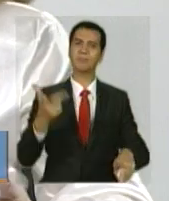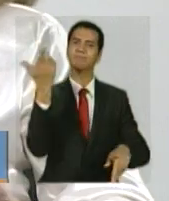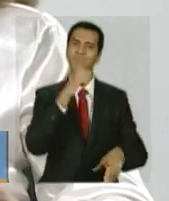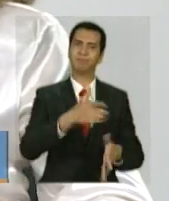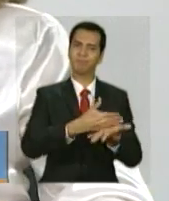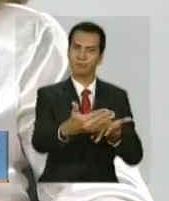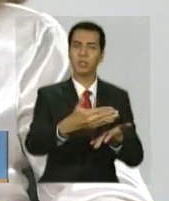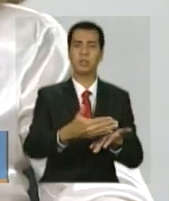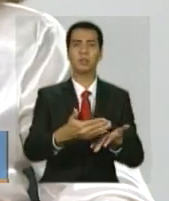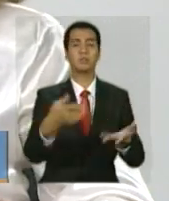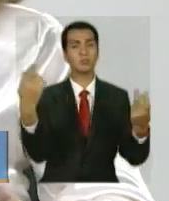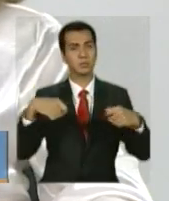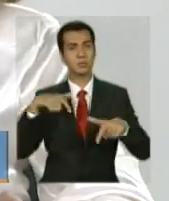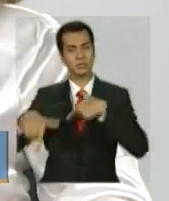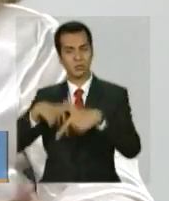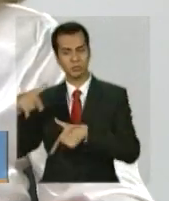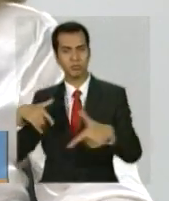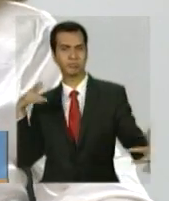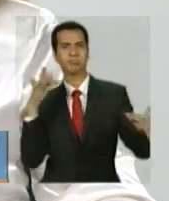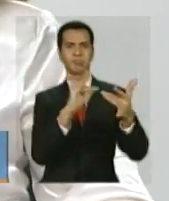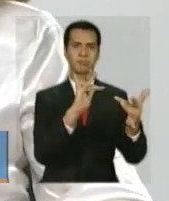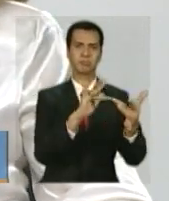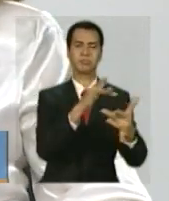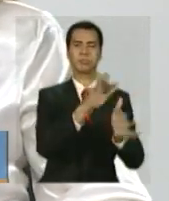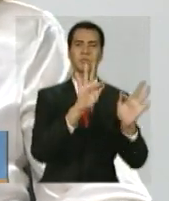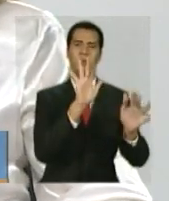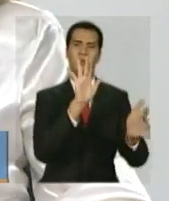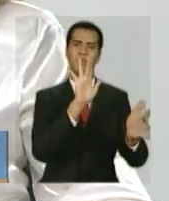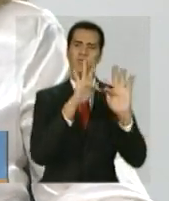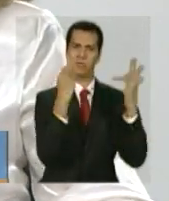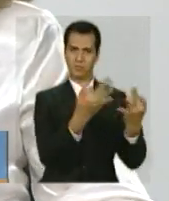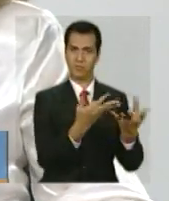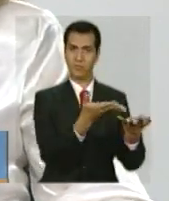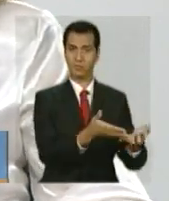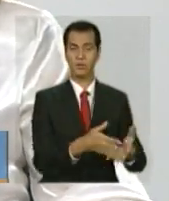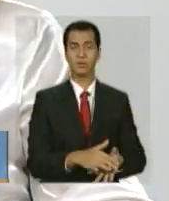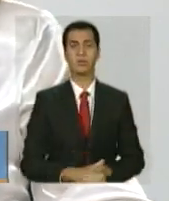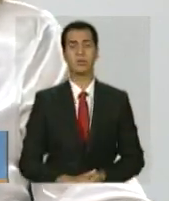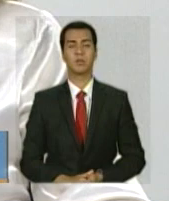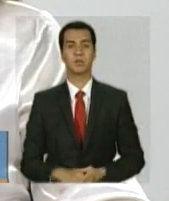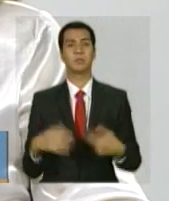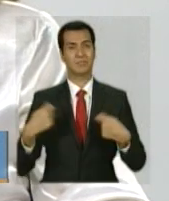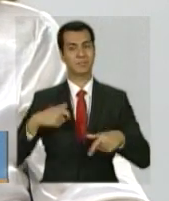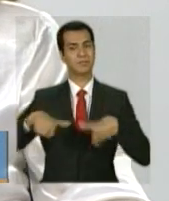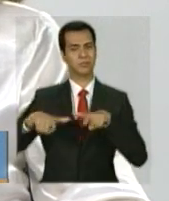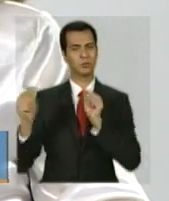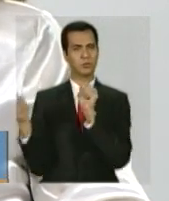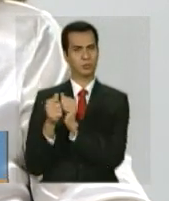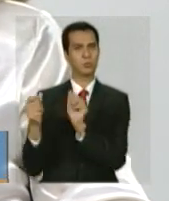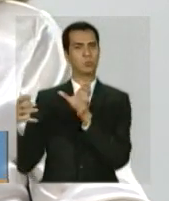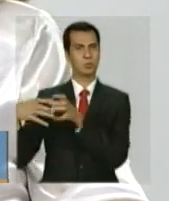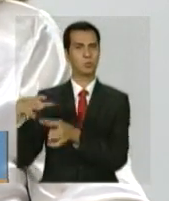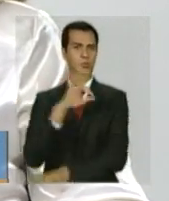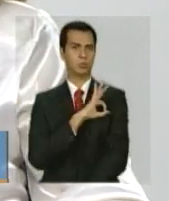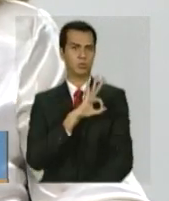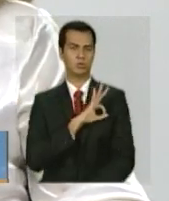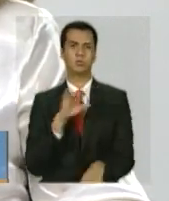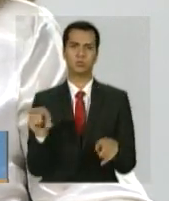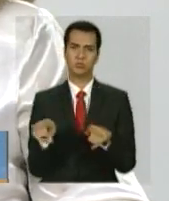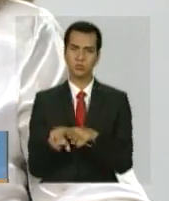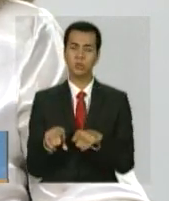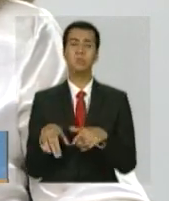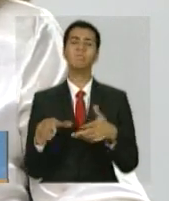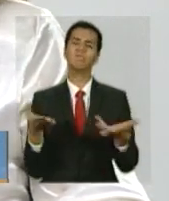Mas ações que precisam ser feitas juntas com a área de segurança pública também, né? E